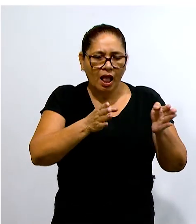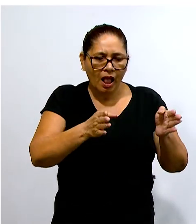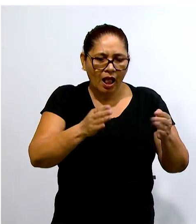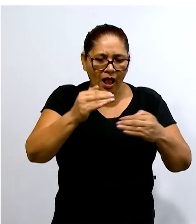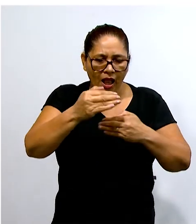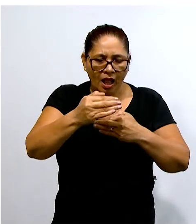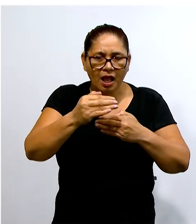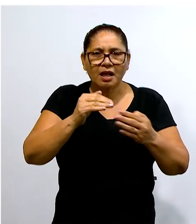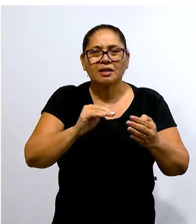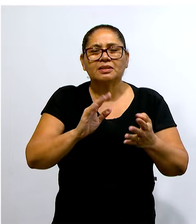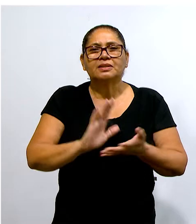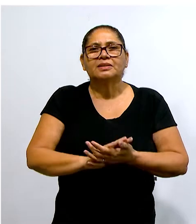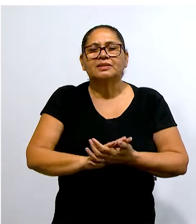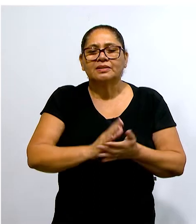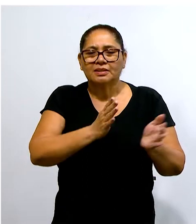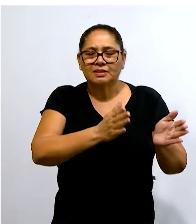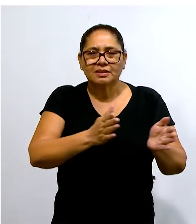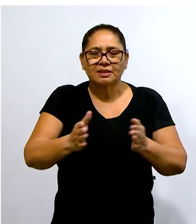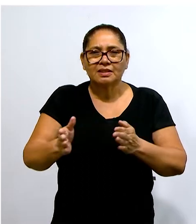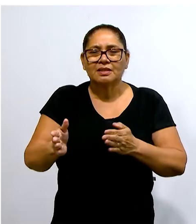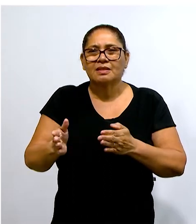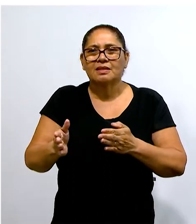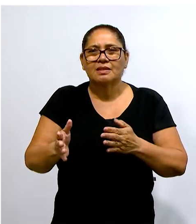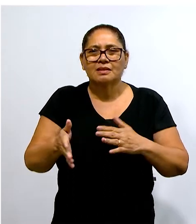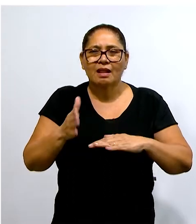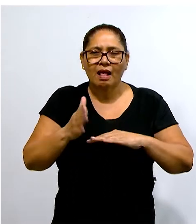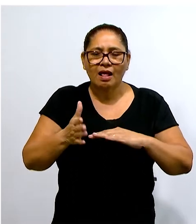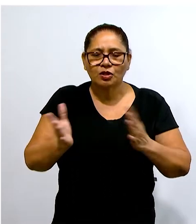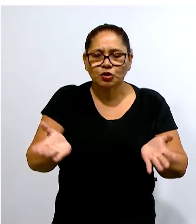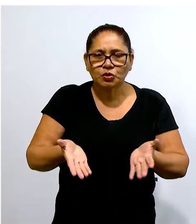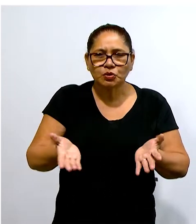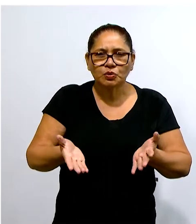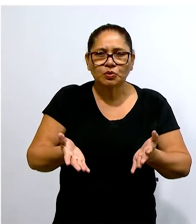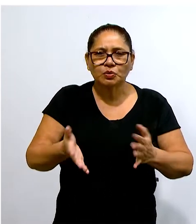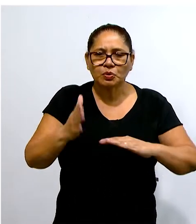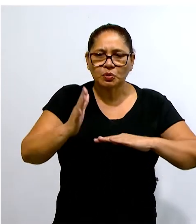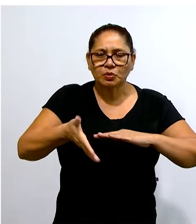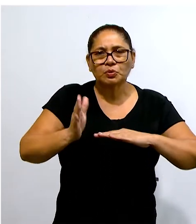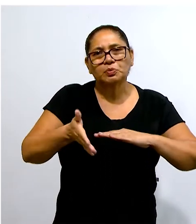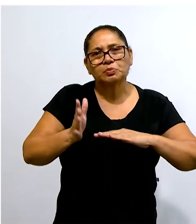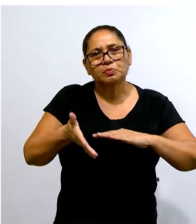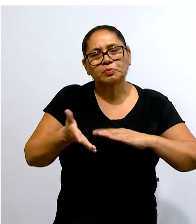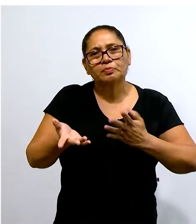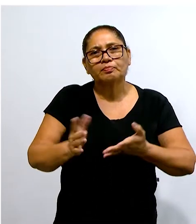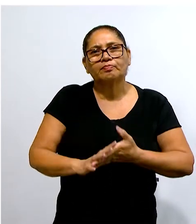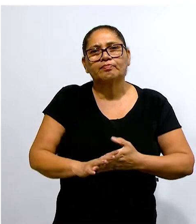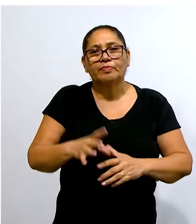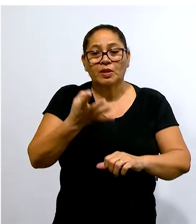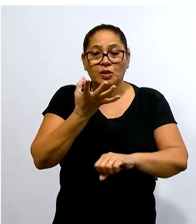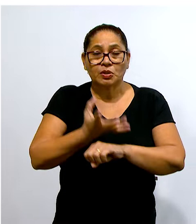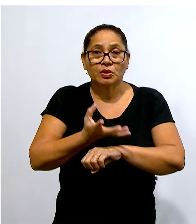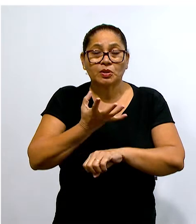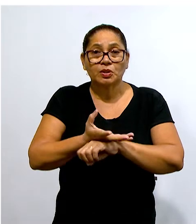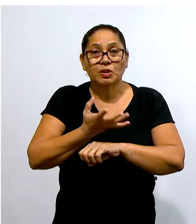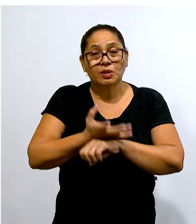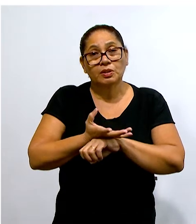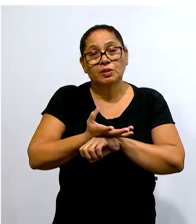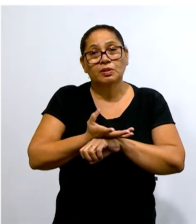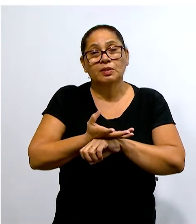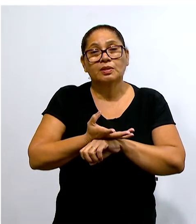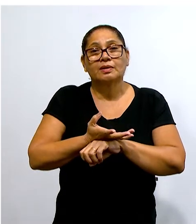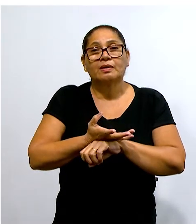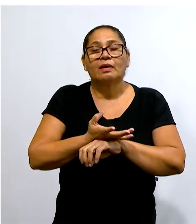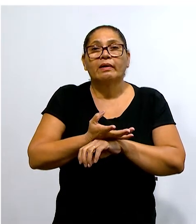aí a partir da Idade Moderna, medieval, que ficou-se a disciplinas, aquelas